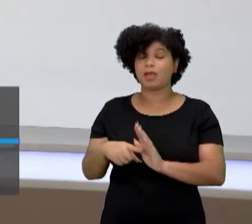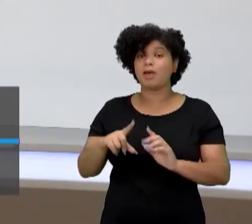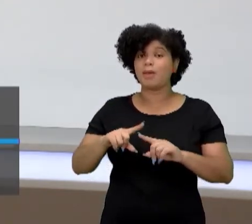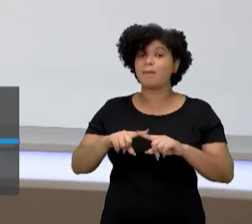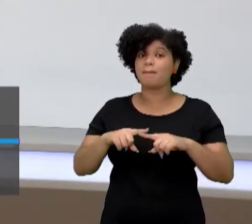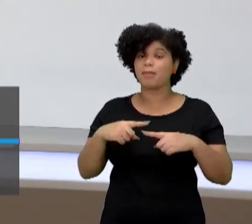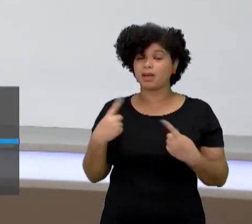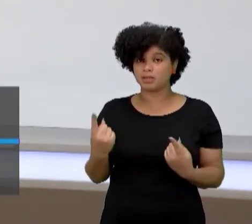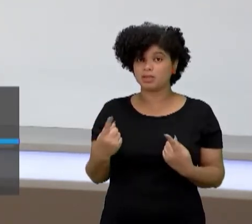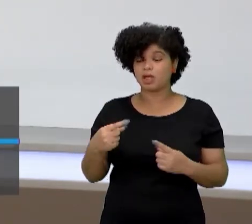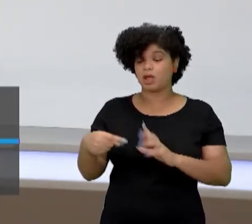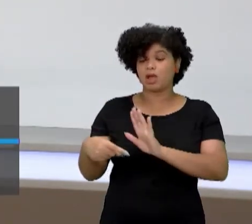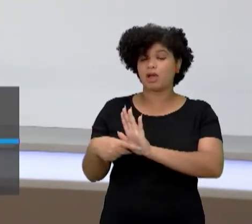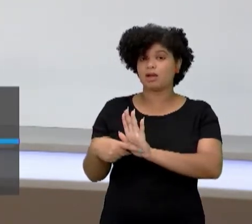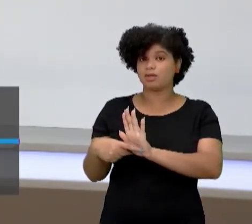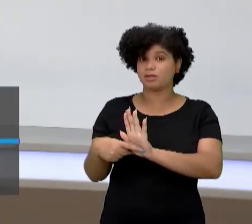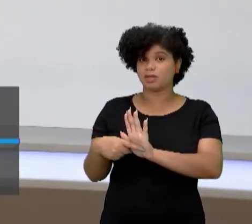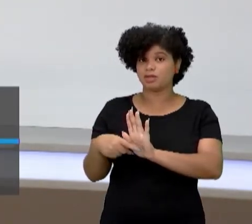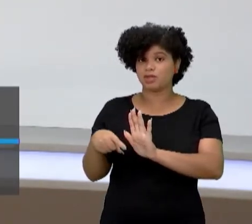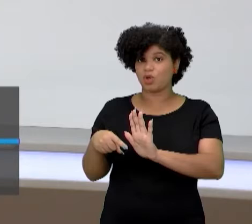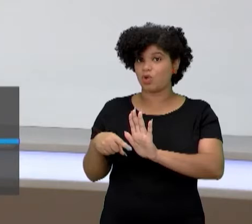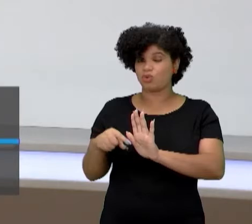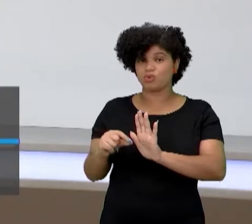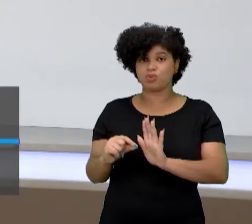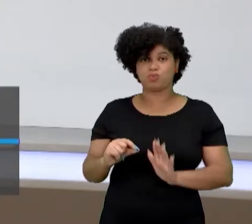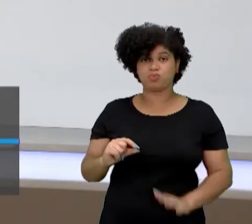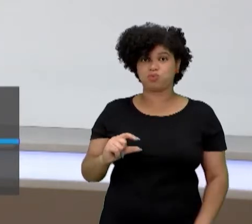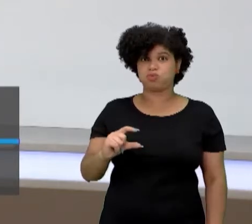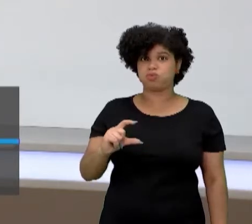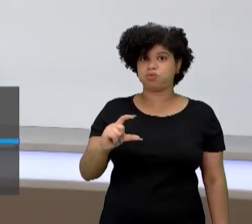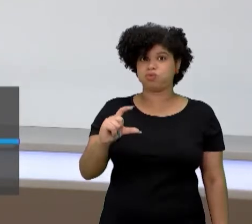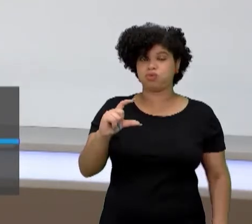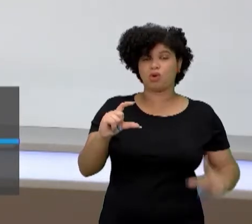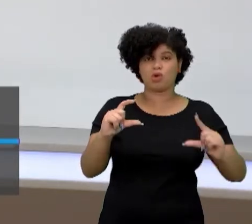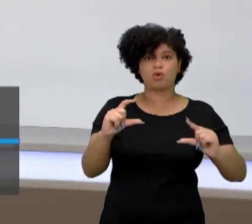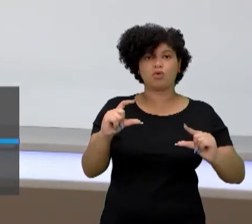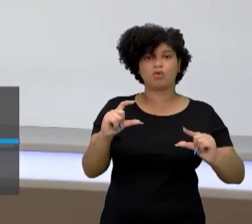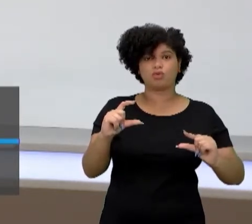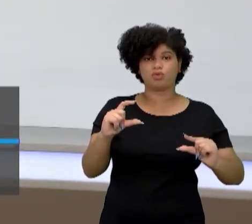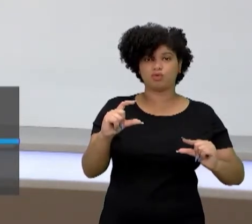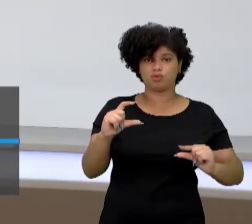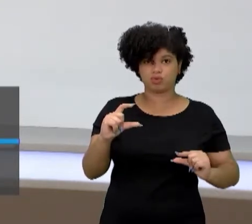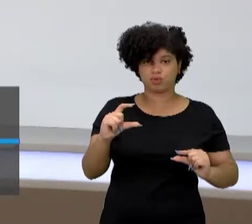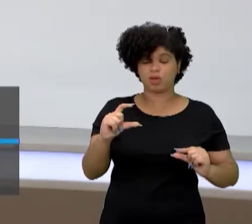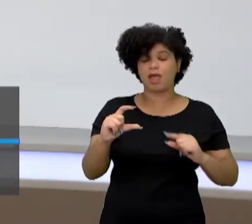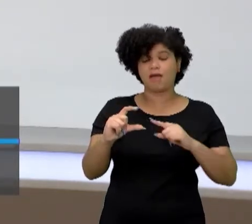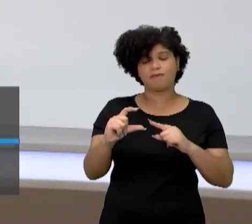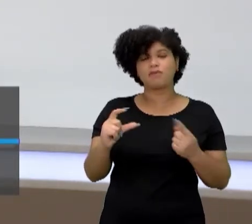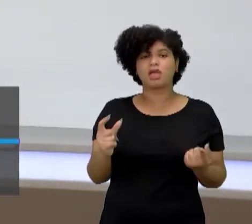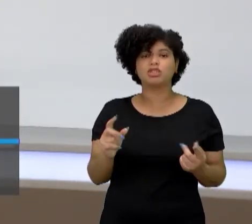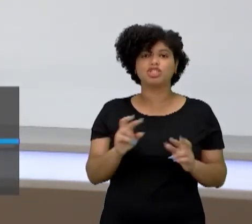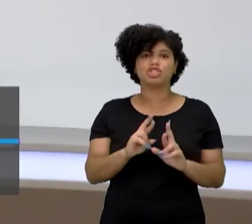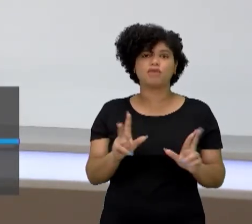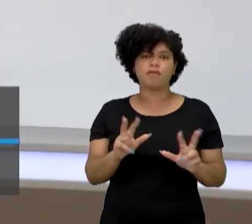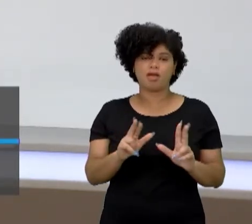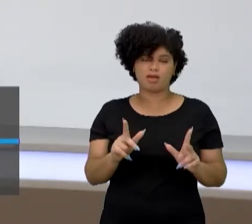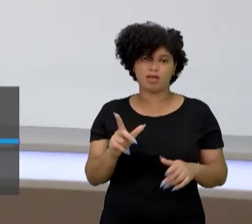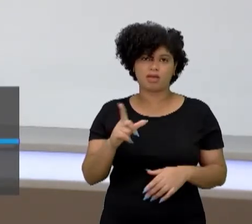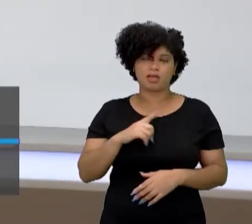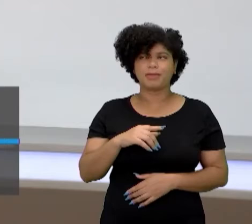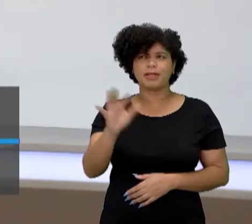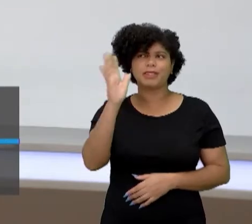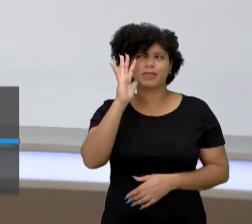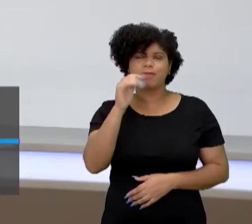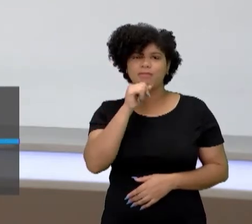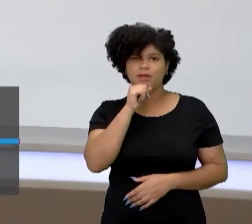polo negativo, ele vai ser muito maior do que o polo positivo, por isso que ele forma essa polaridade. Então, você imagina uma região